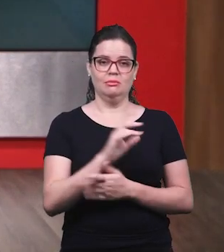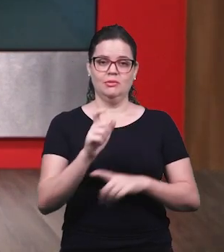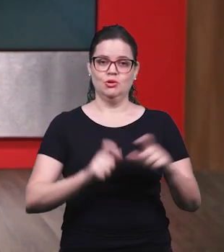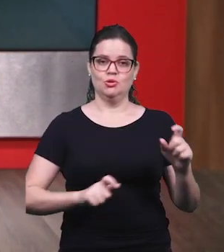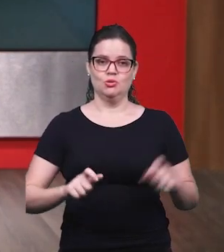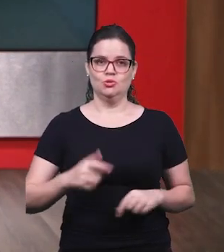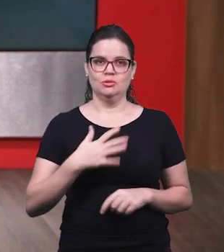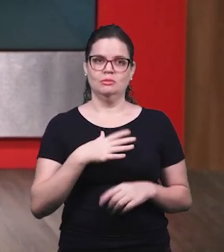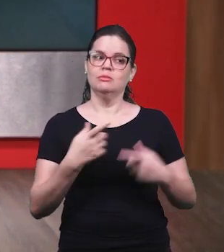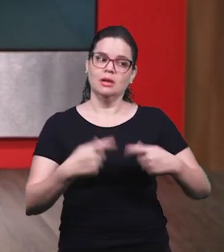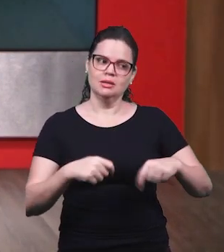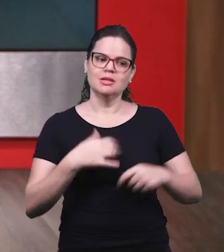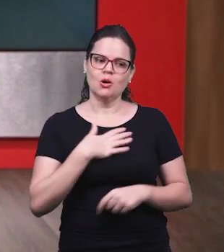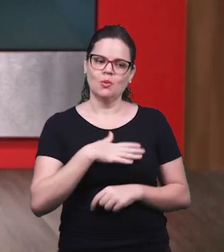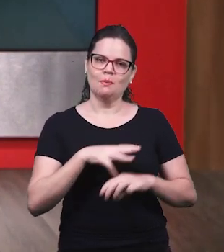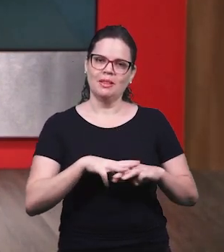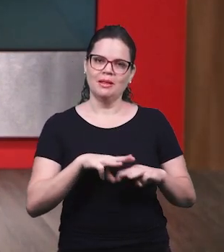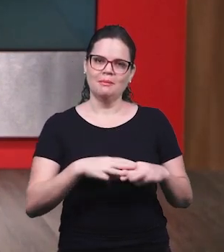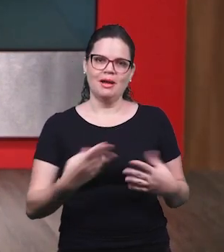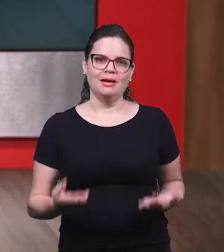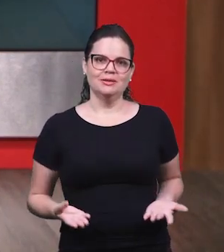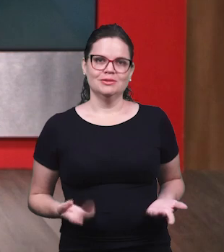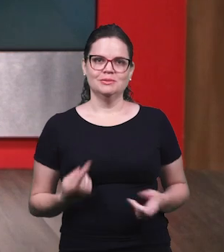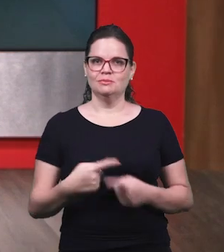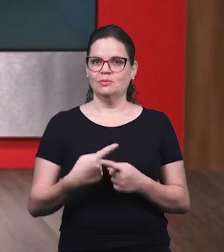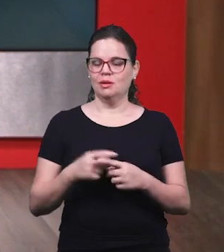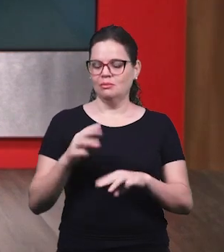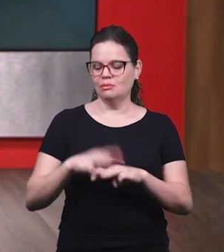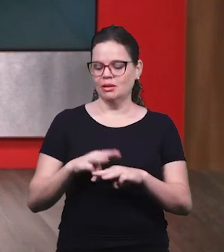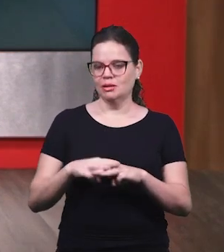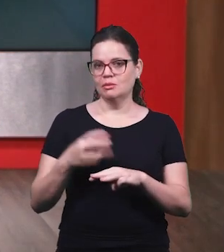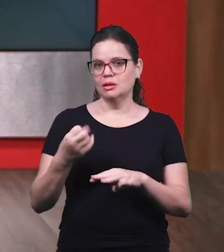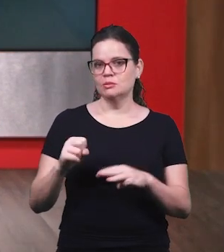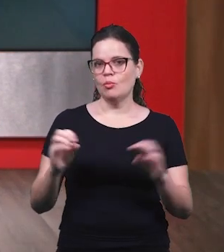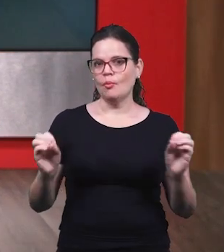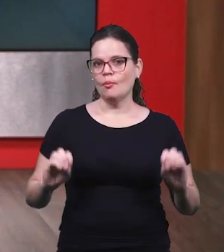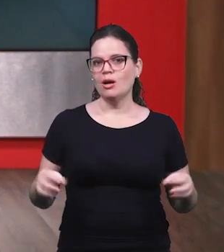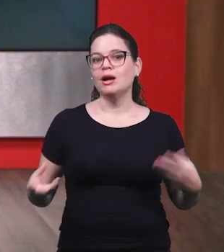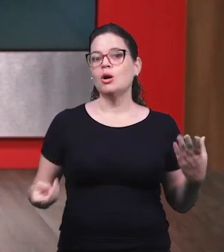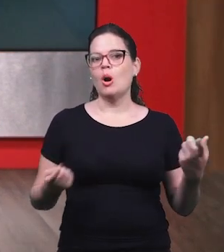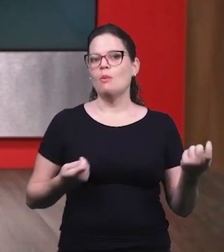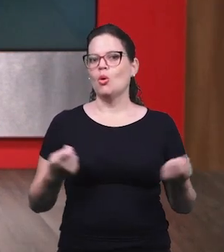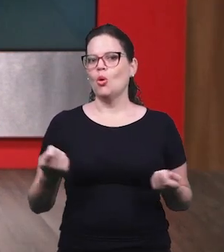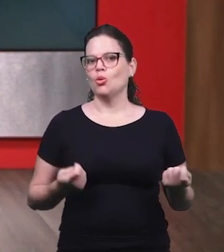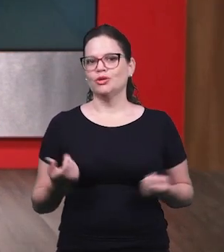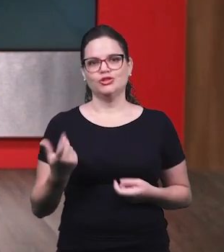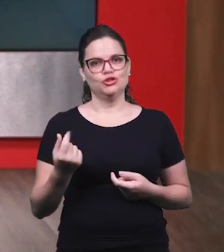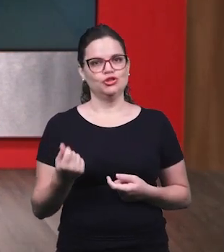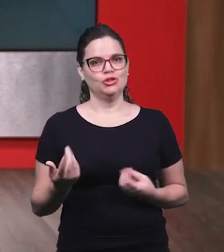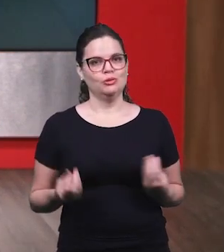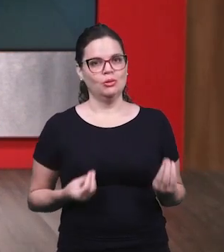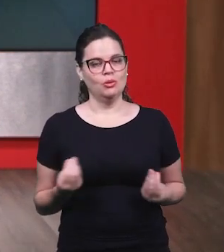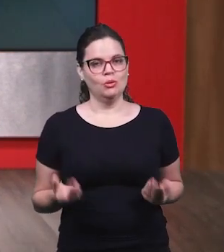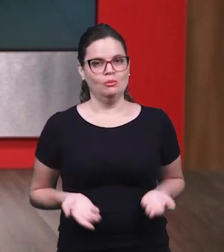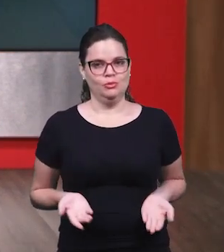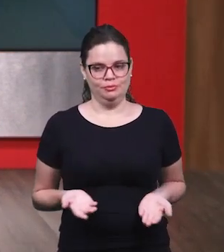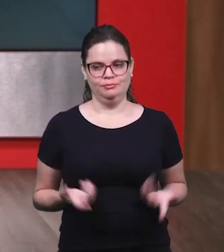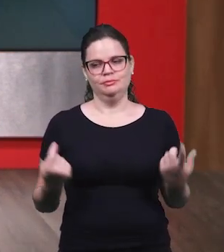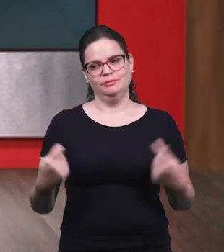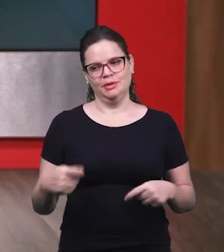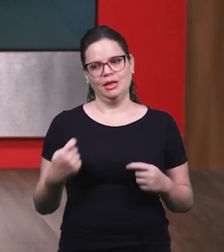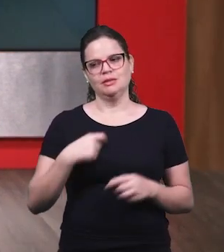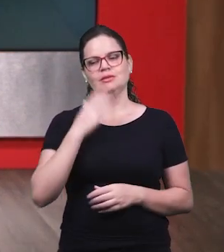devia gostar, porque sem a matemática não é possível você controlar os seus ganhos